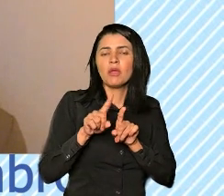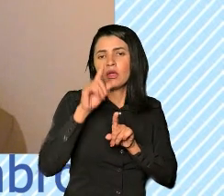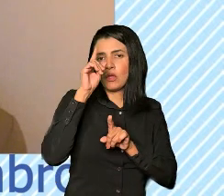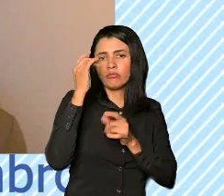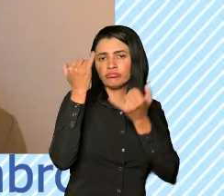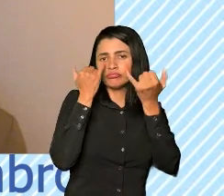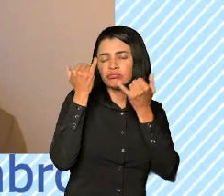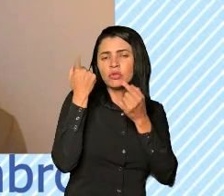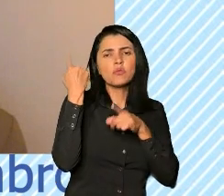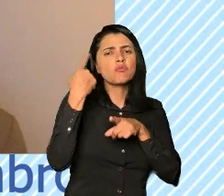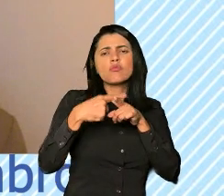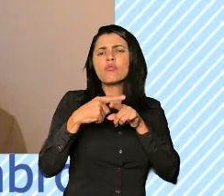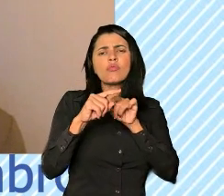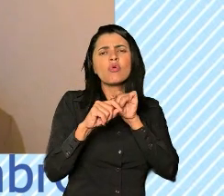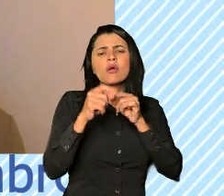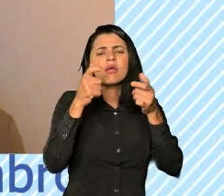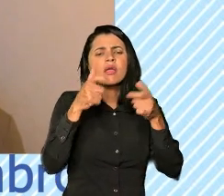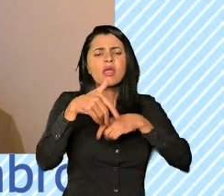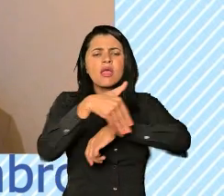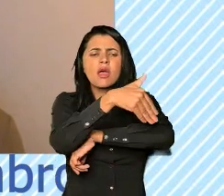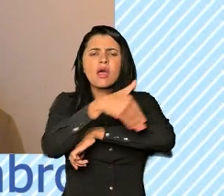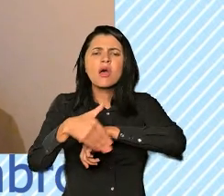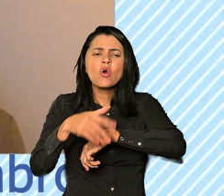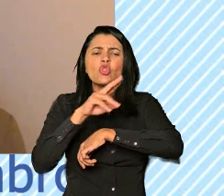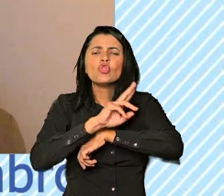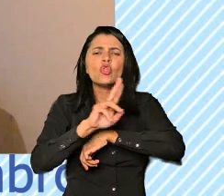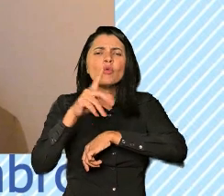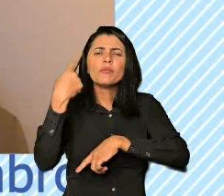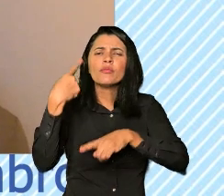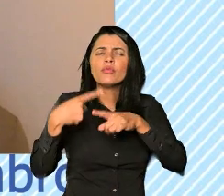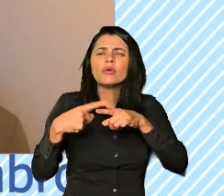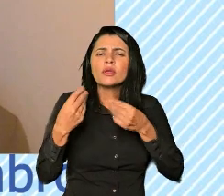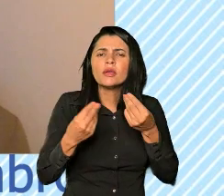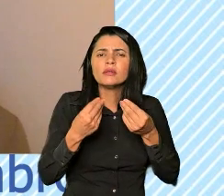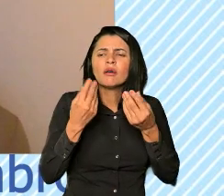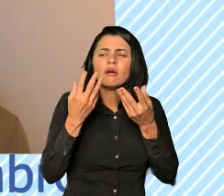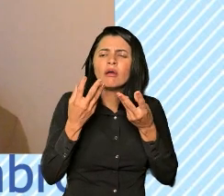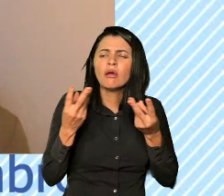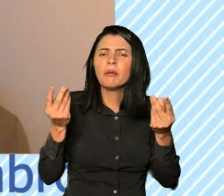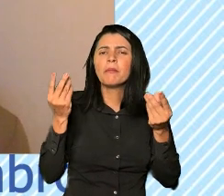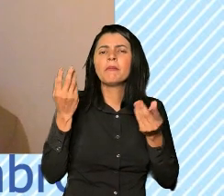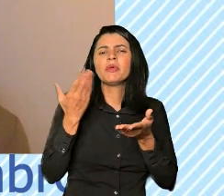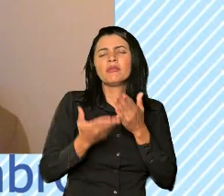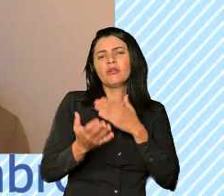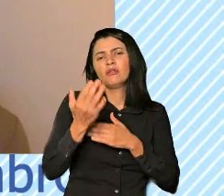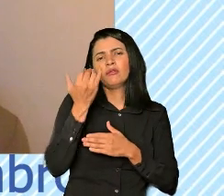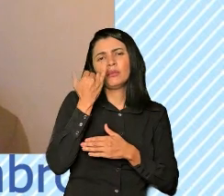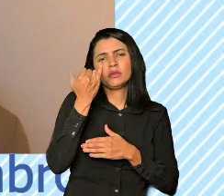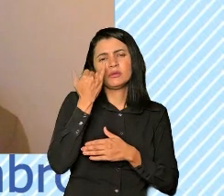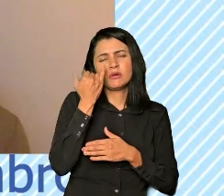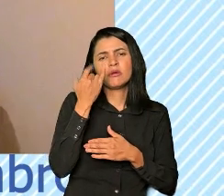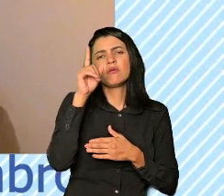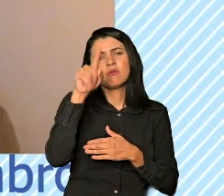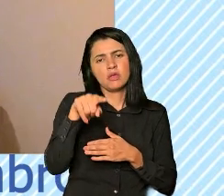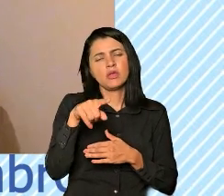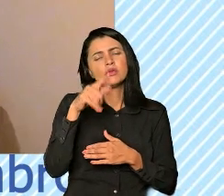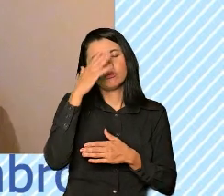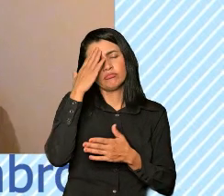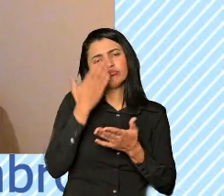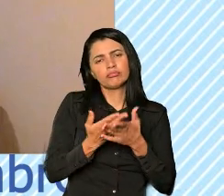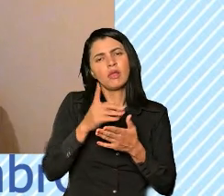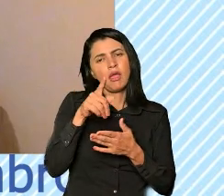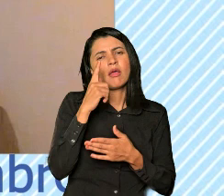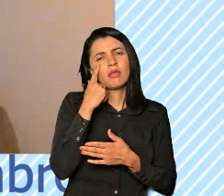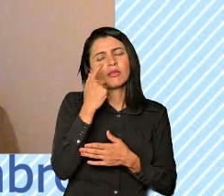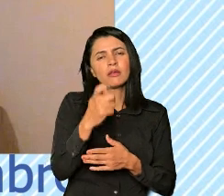do porquê que essa rua se chama assim, né? Isso eu acho bem